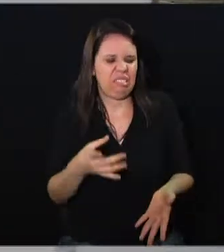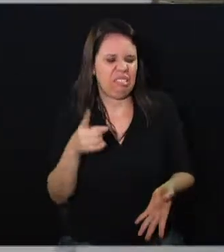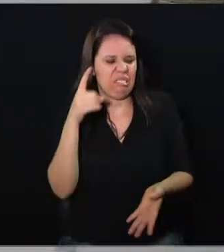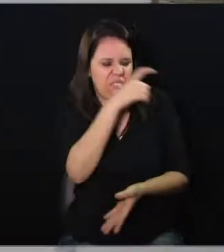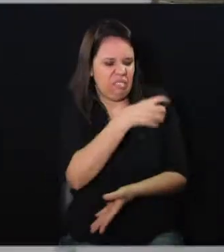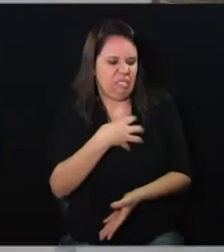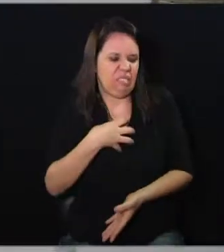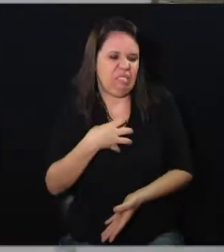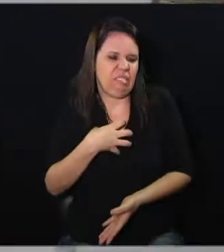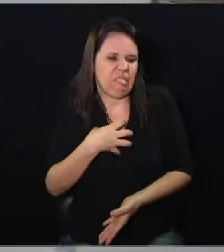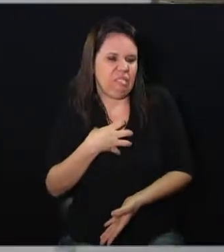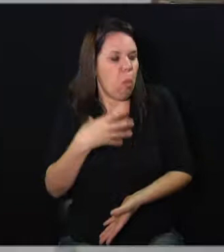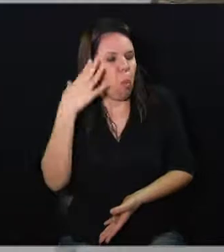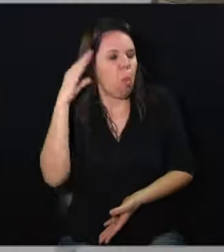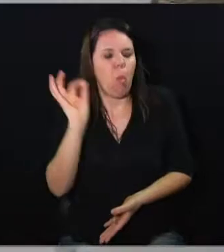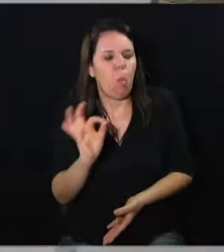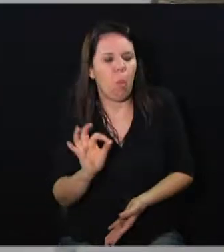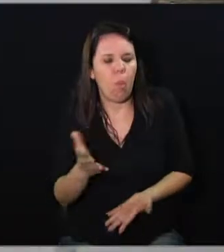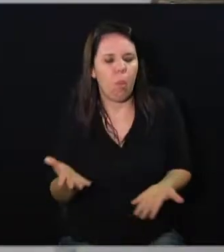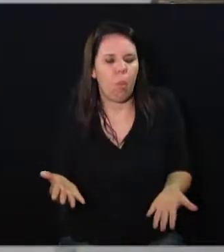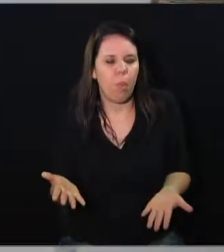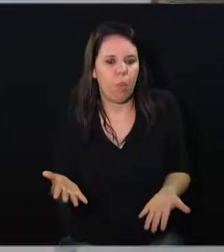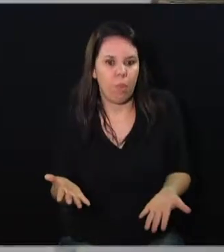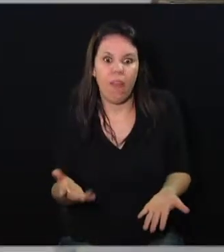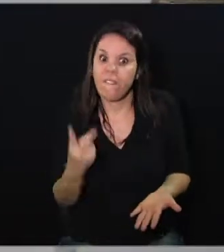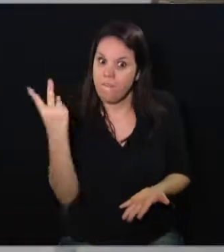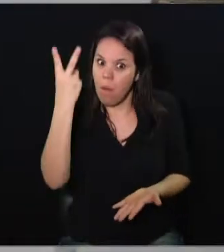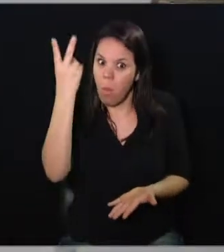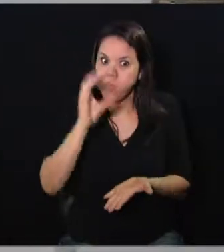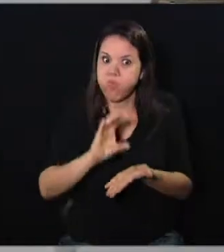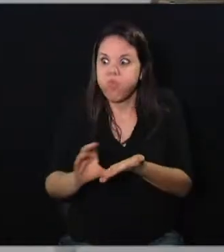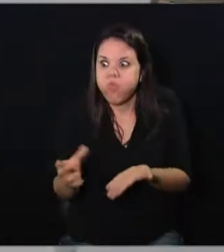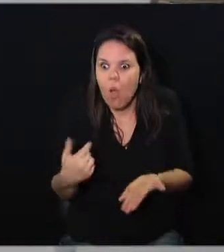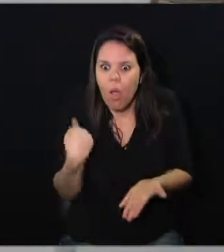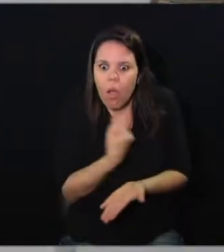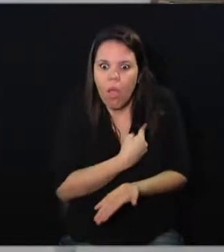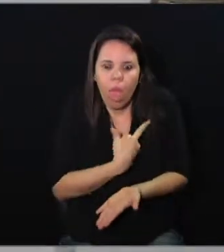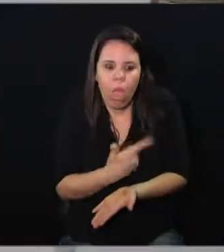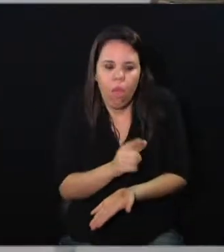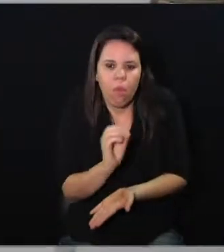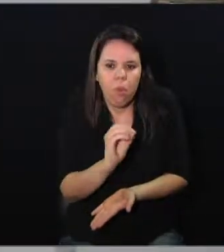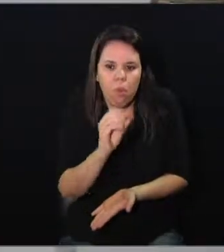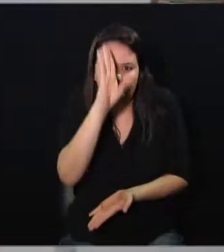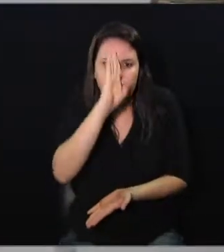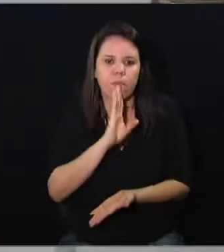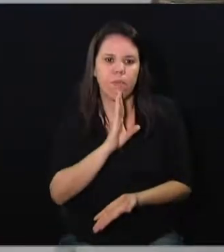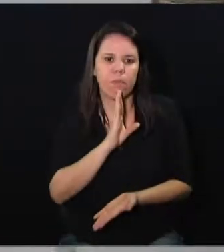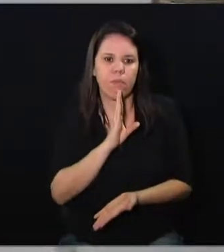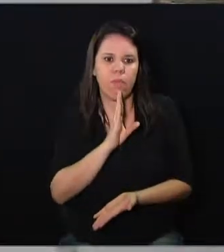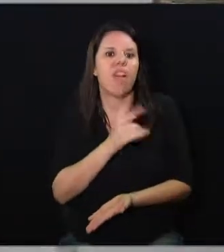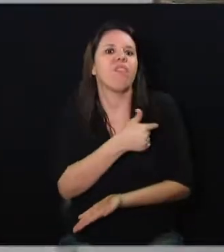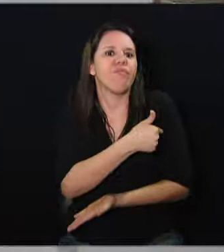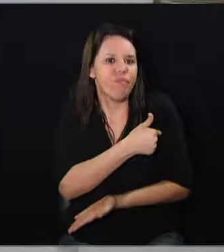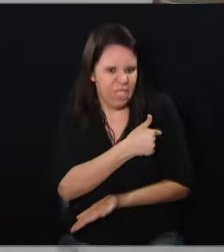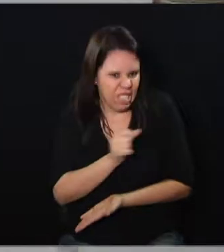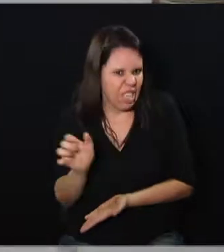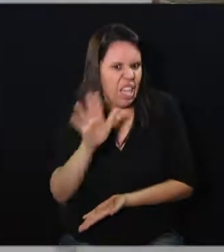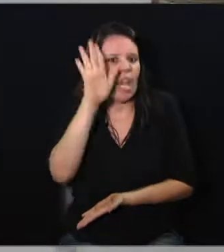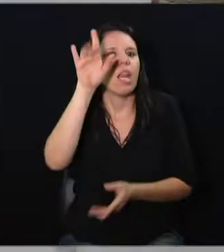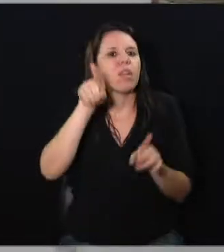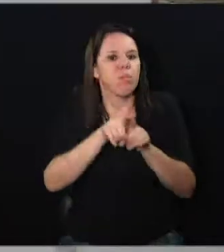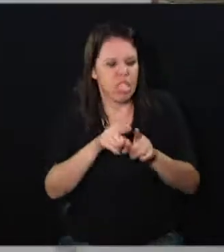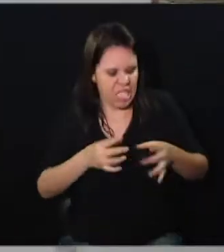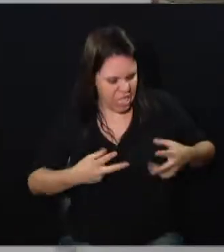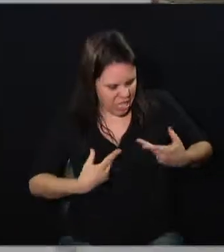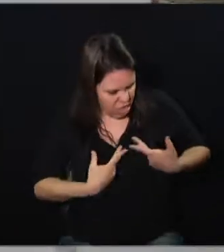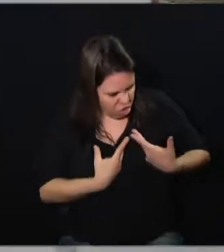e eles não conseguem entender que custa dinheiro e a gente não tem nada de graça aqui. Uma vacina custa, uma cirurgia